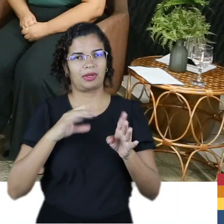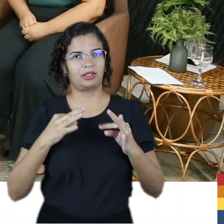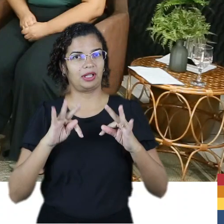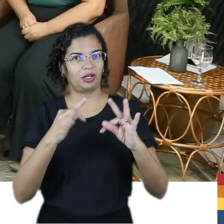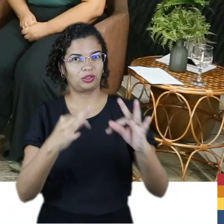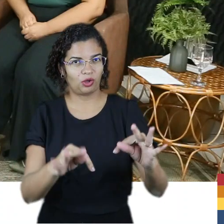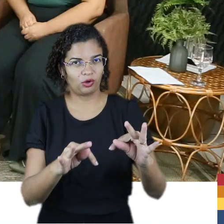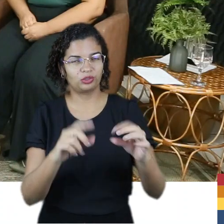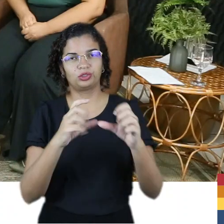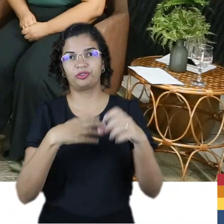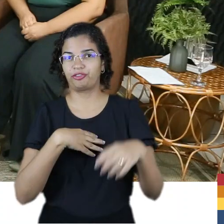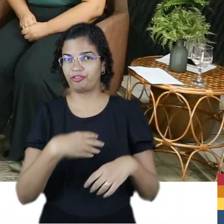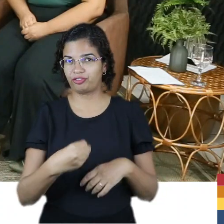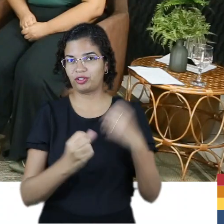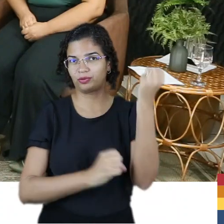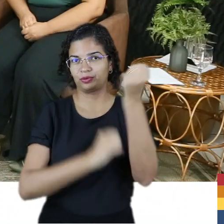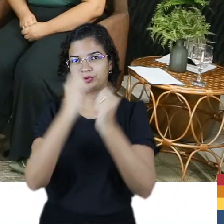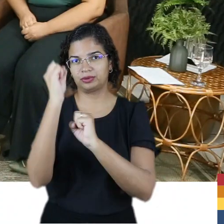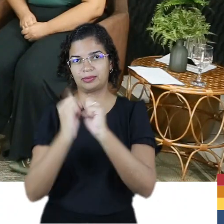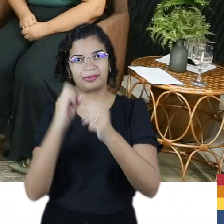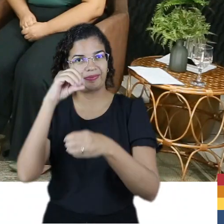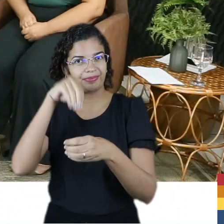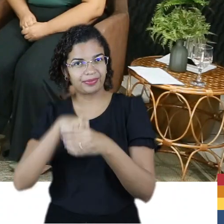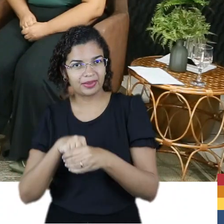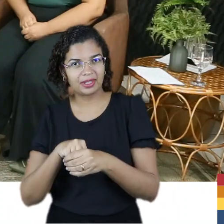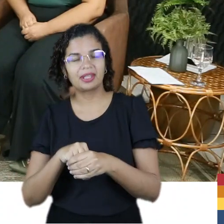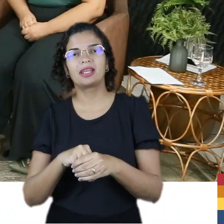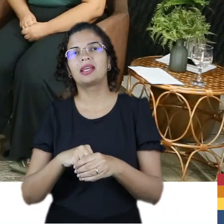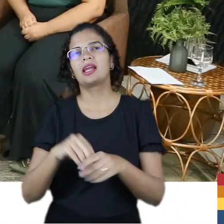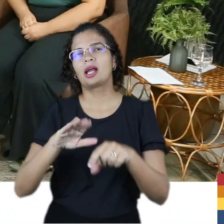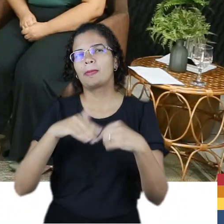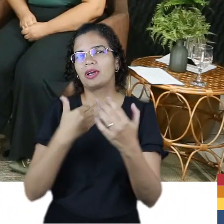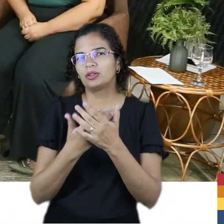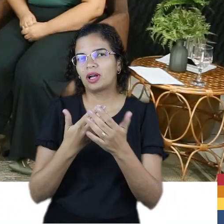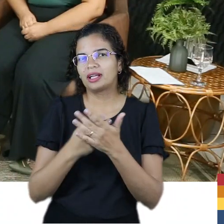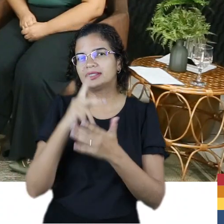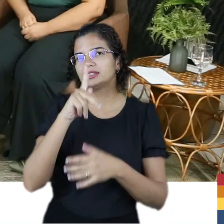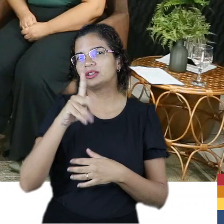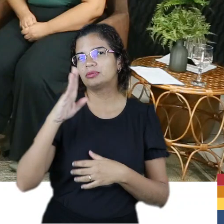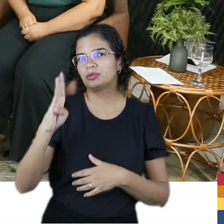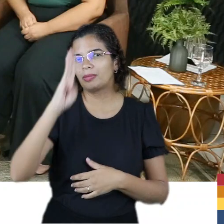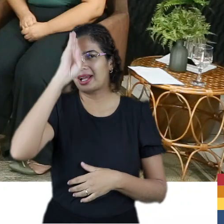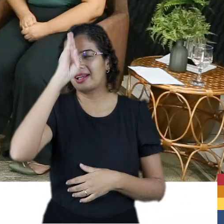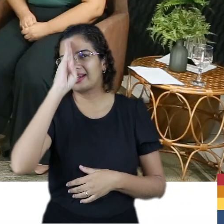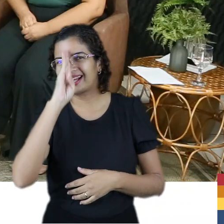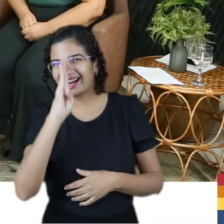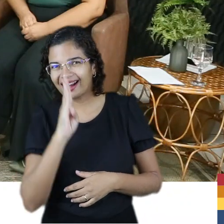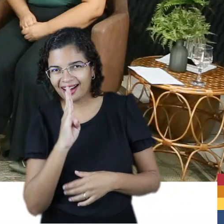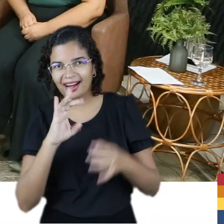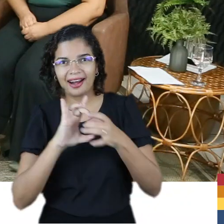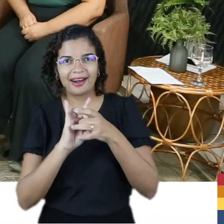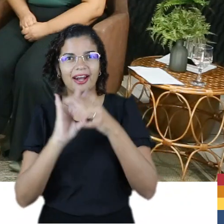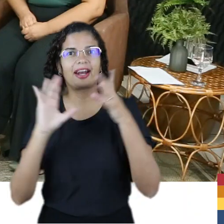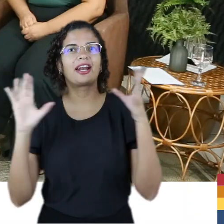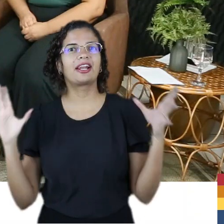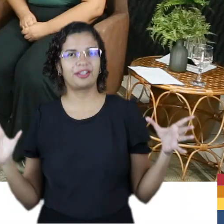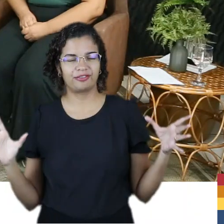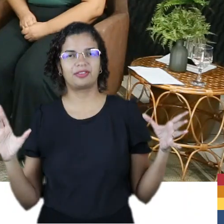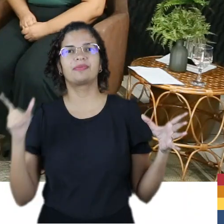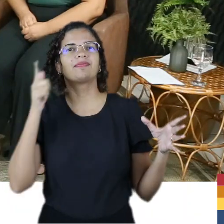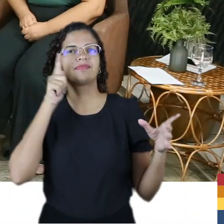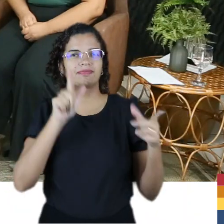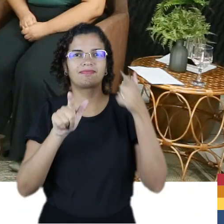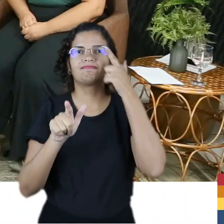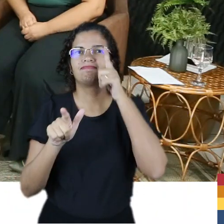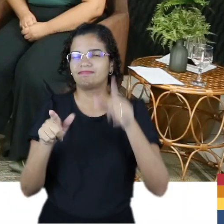transição da primeira para a segunda etapa da revolução industrial na Inglaterra é que ele vai se preocupar com a